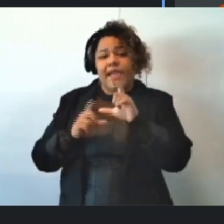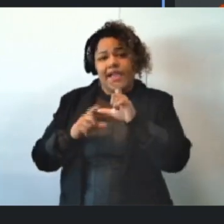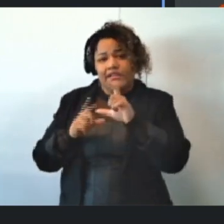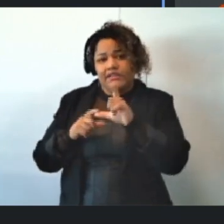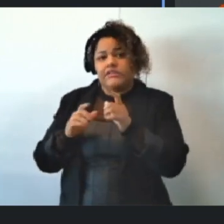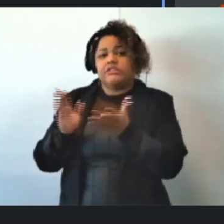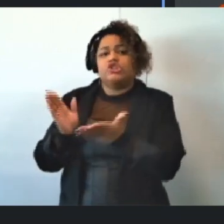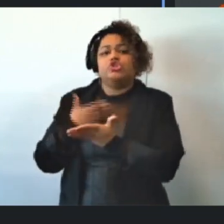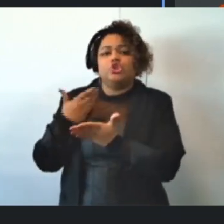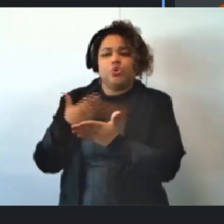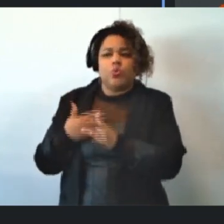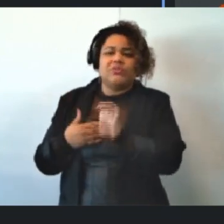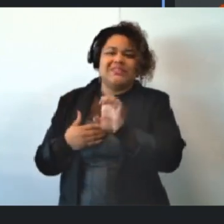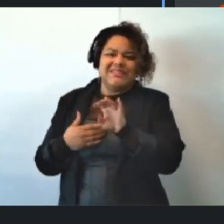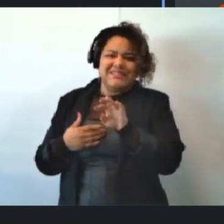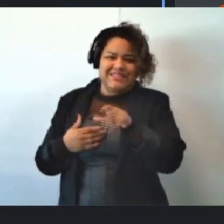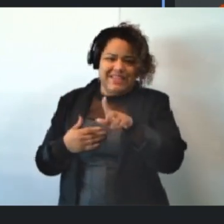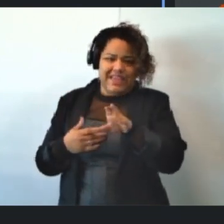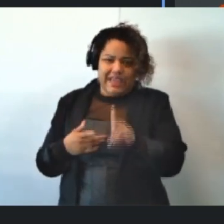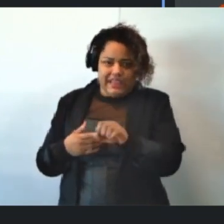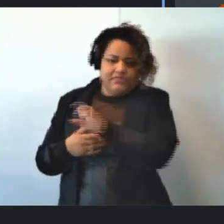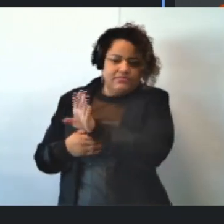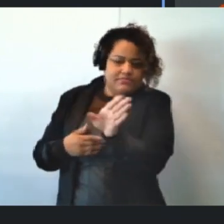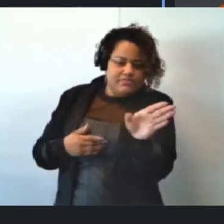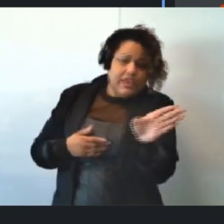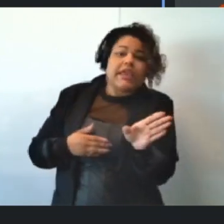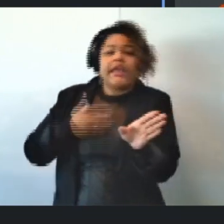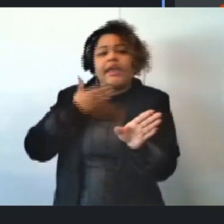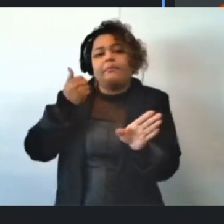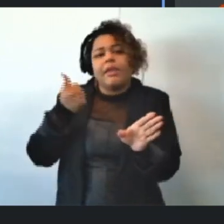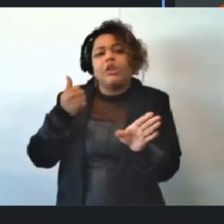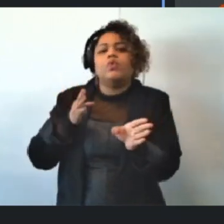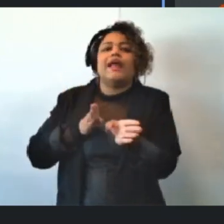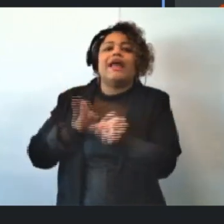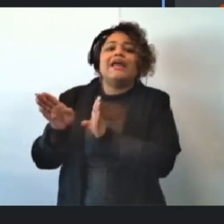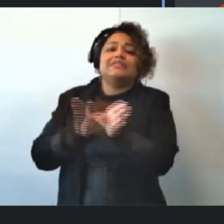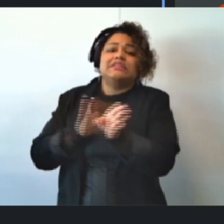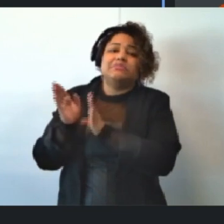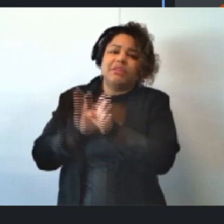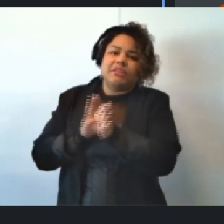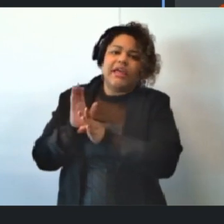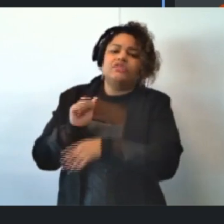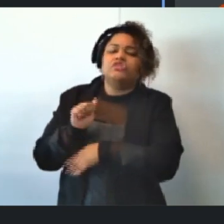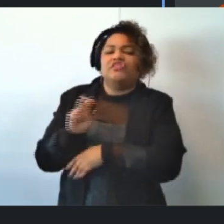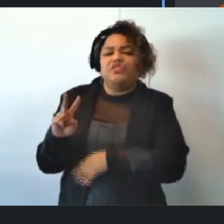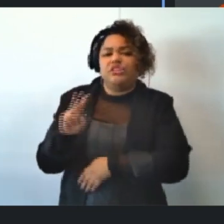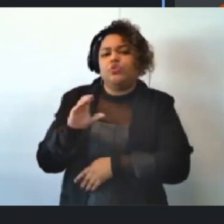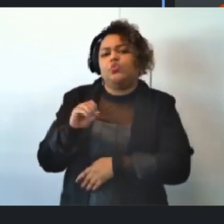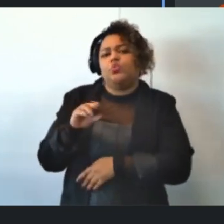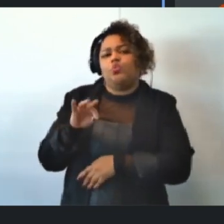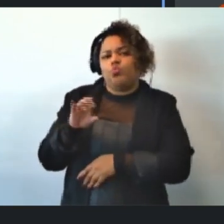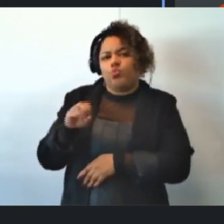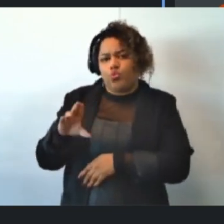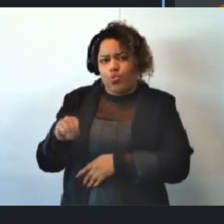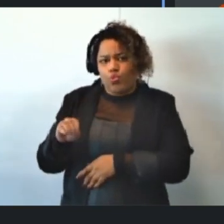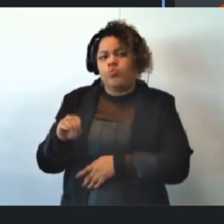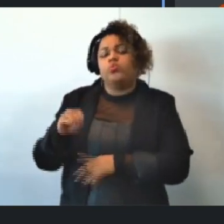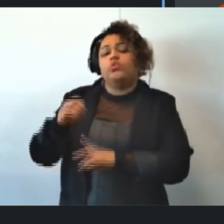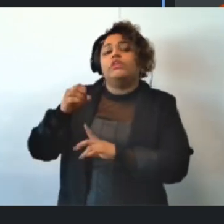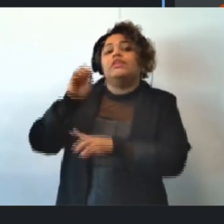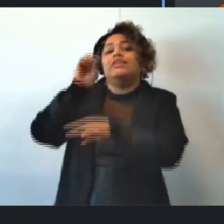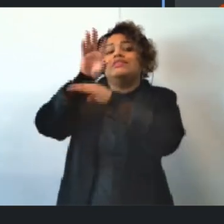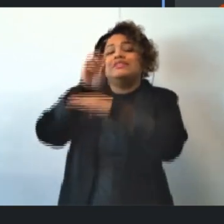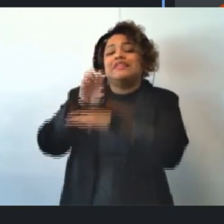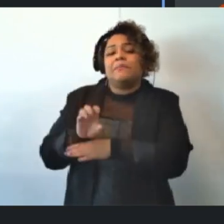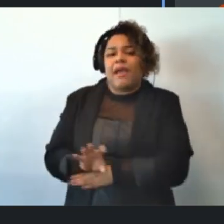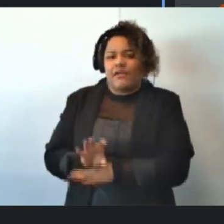melhorou, o objetivo foi melhorar a acessibilidade ali da Avenida do Contorno para que pudesse ter um ganho na questão semafórica e para a